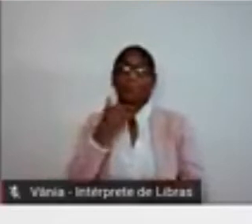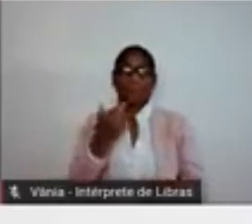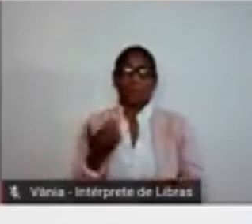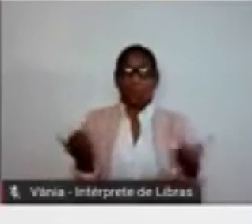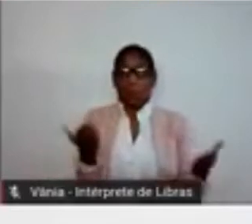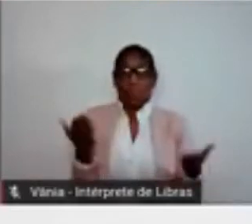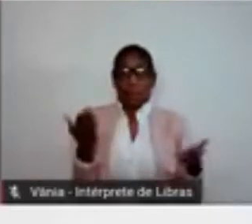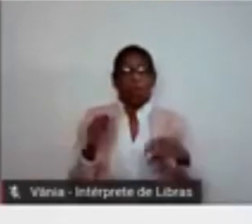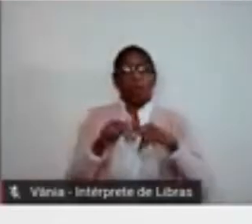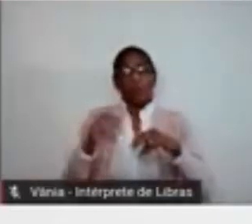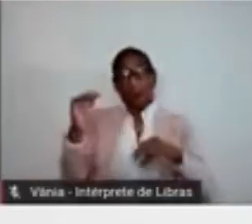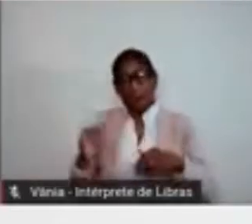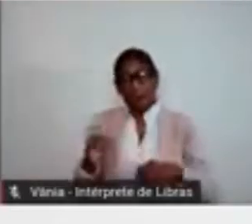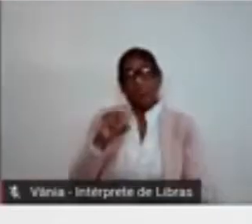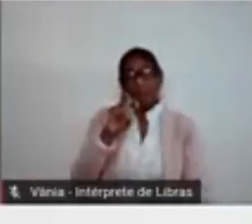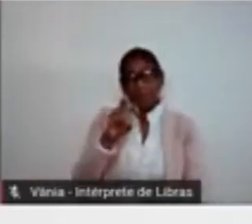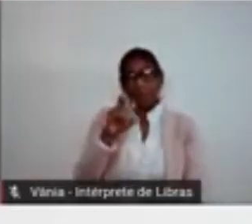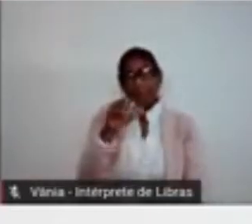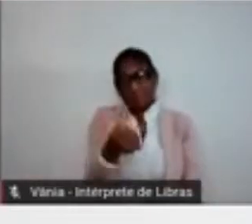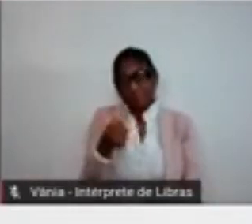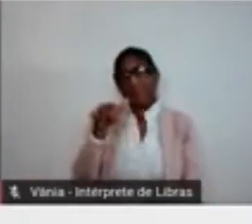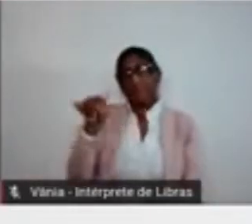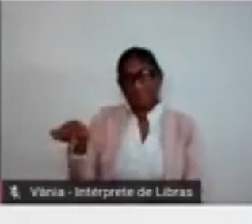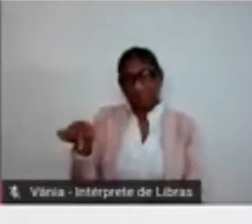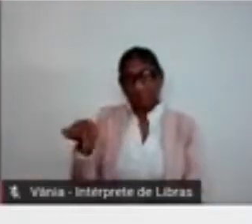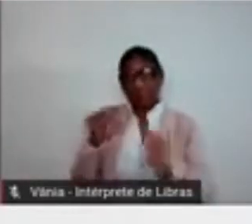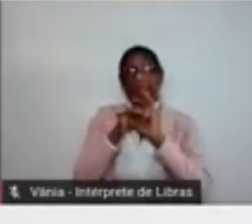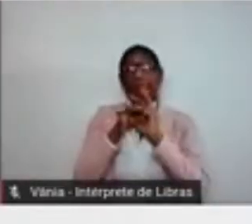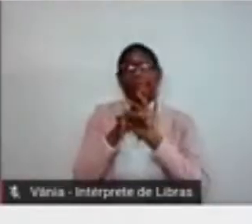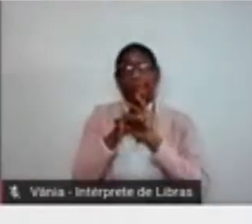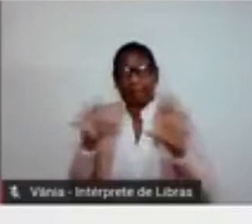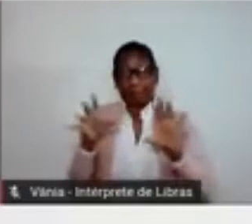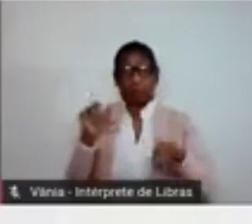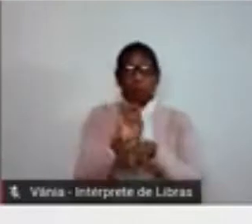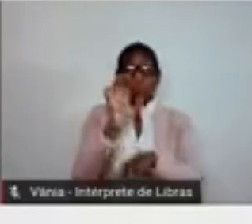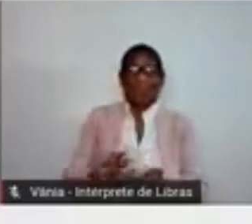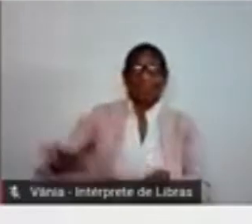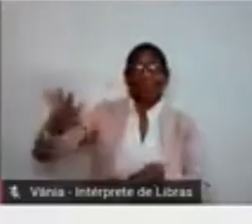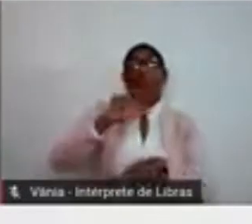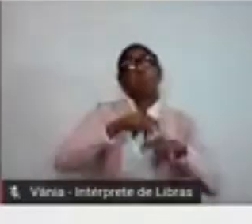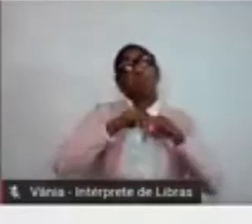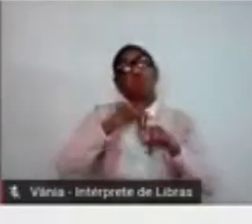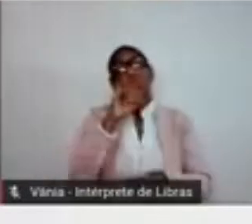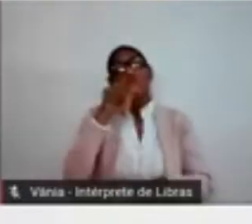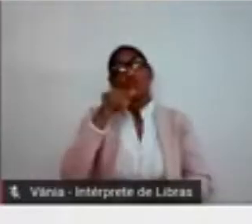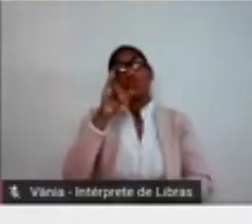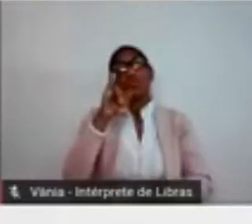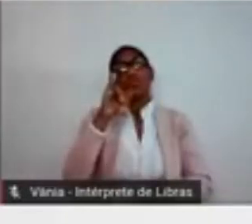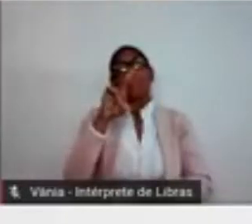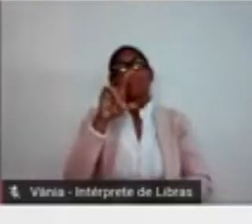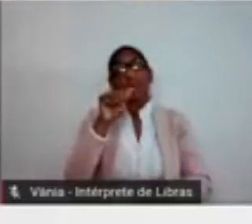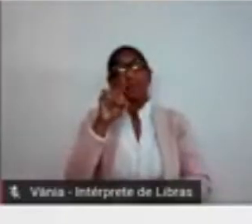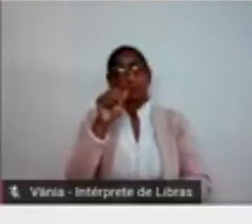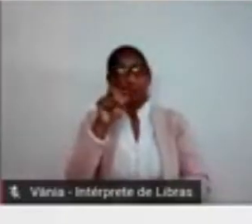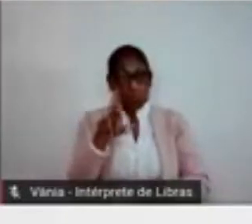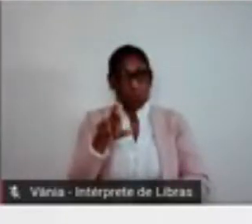isso caiu de 608 para 567 o número de leitos livres no Estado. E aí aquele indicador passou da bandeira amarela para a bandeira vermelha, por